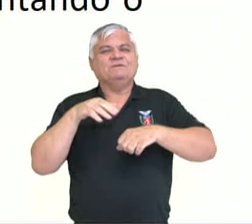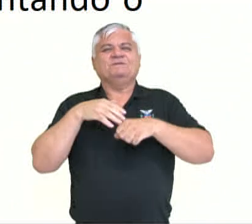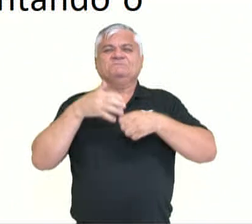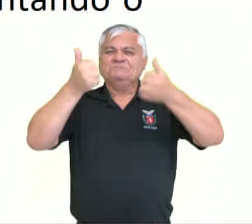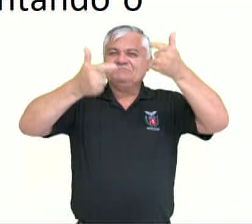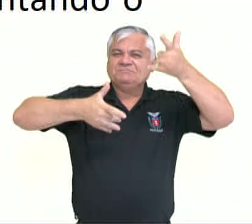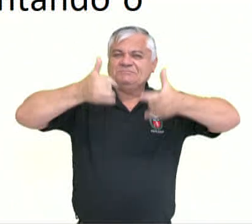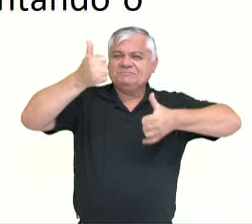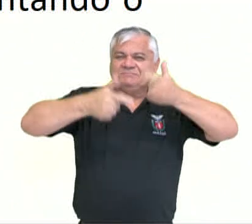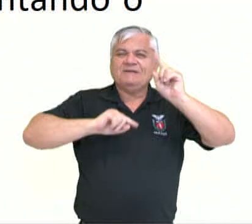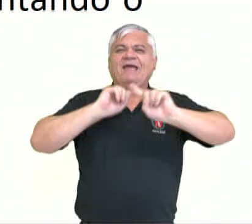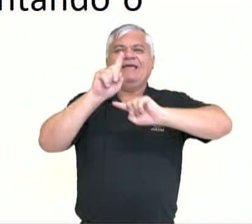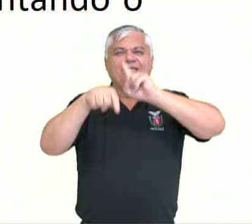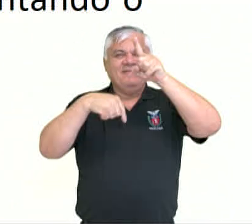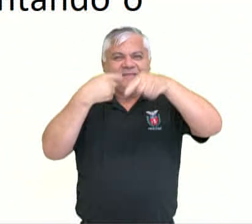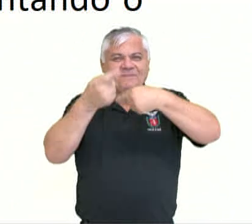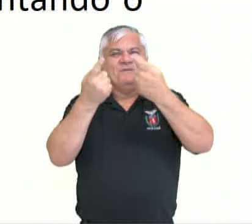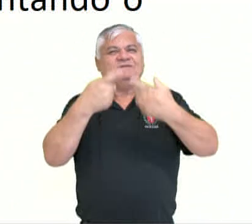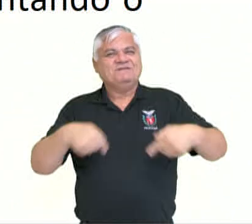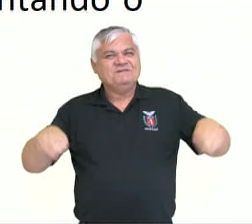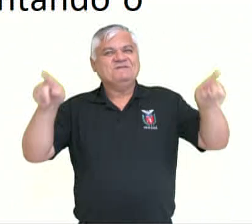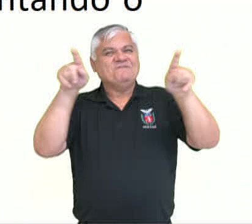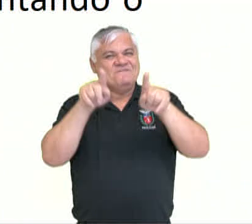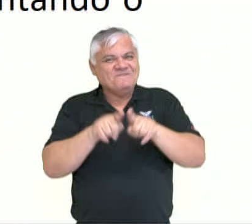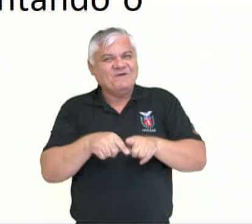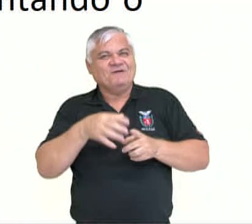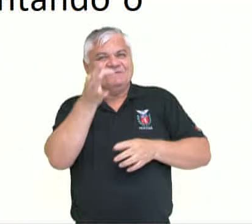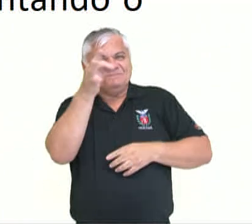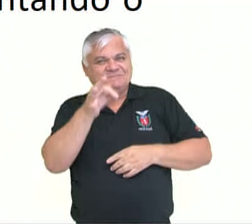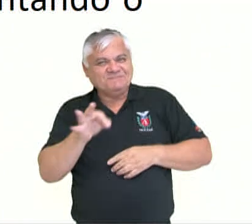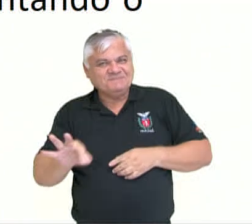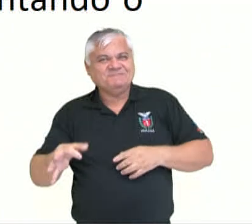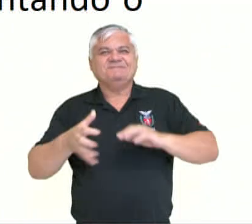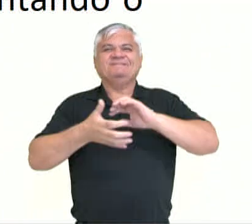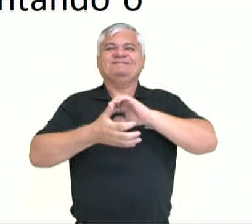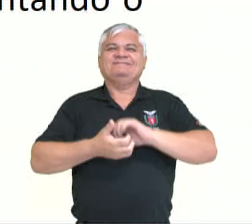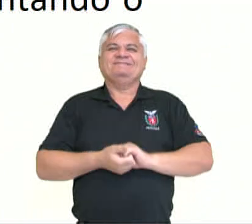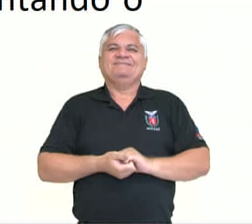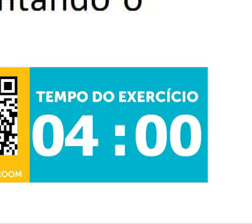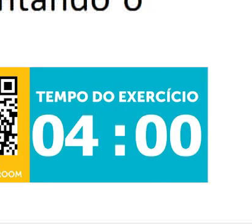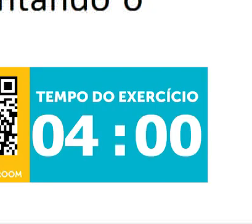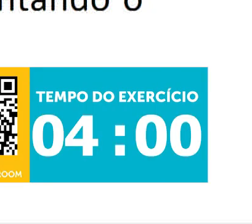agora há pouco e daqui a pouquinho a gente volta com a correção.